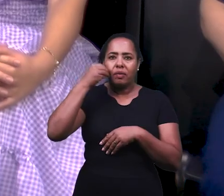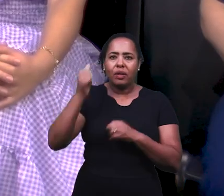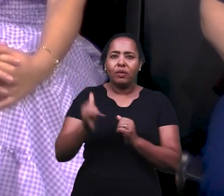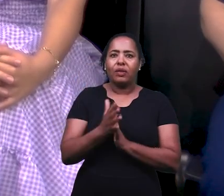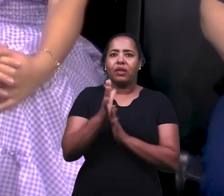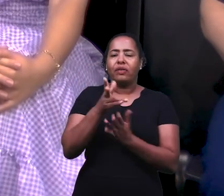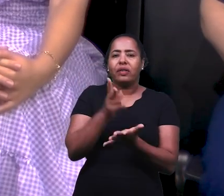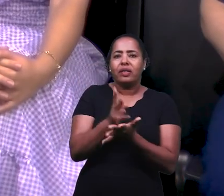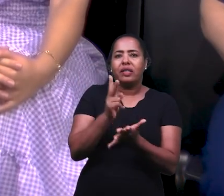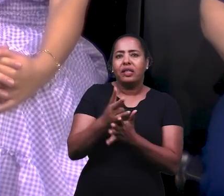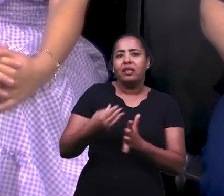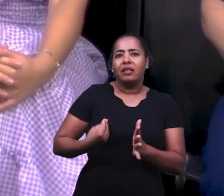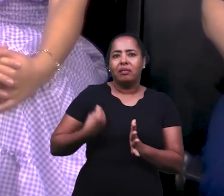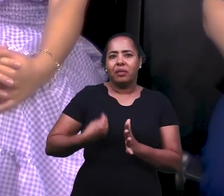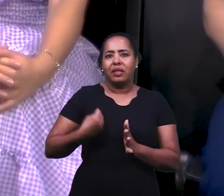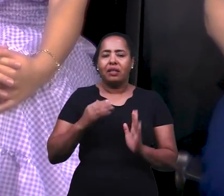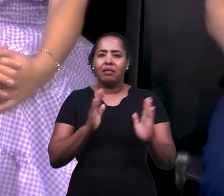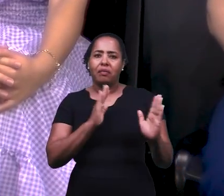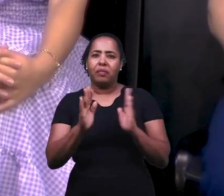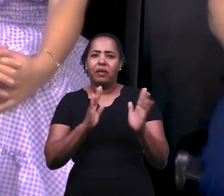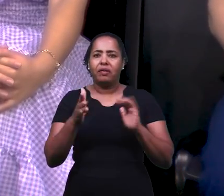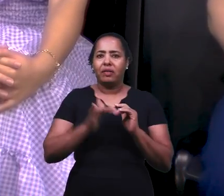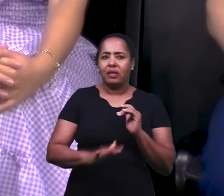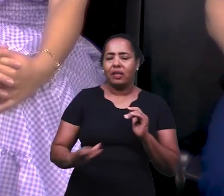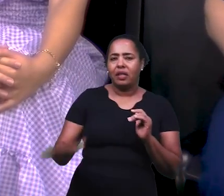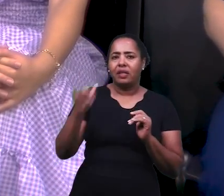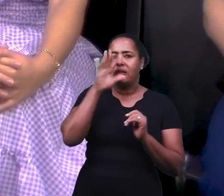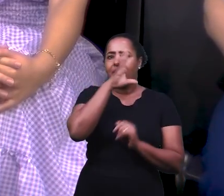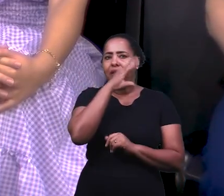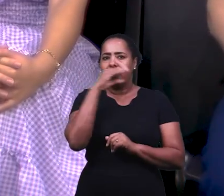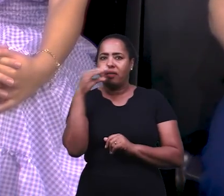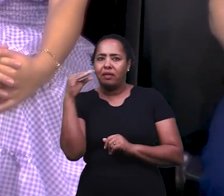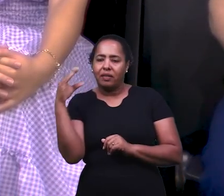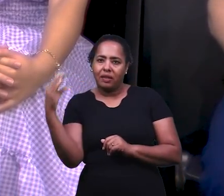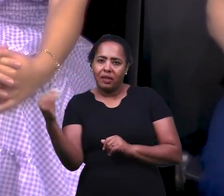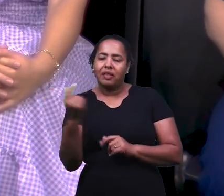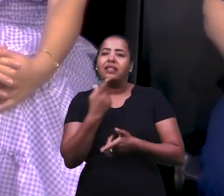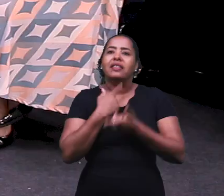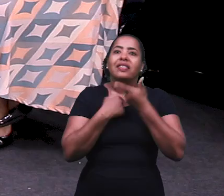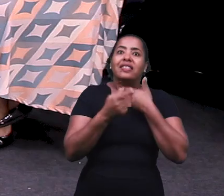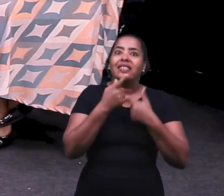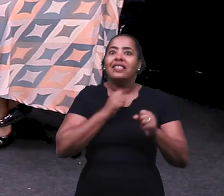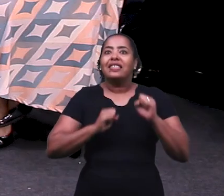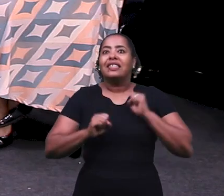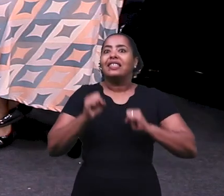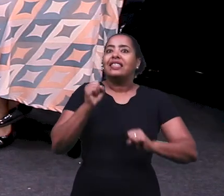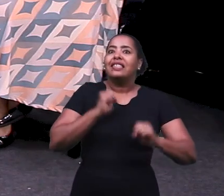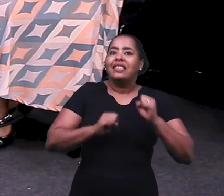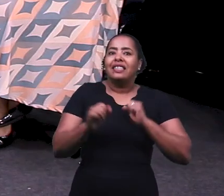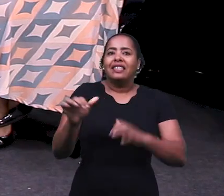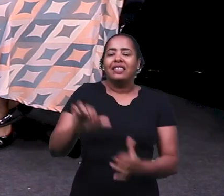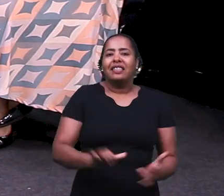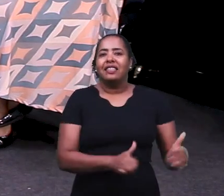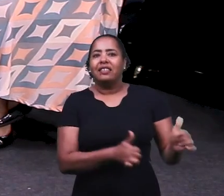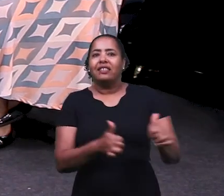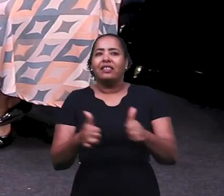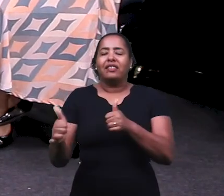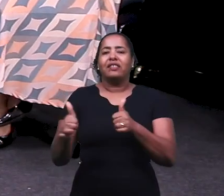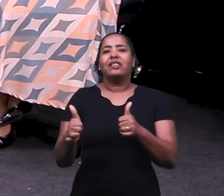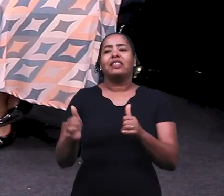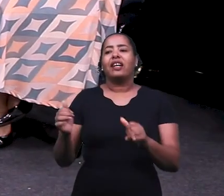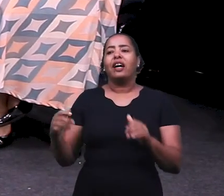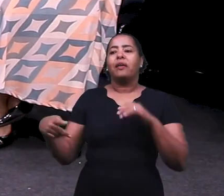obra, cresci... E a experiência com o louvor sempre foi presente, desde a época de criança, adolescente, aquela vontade,